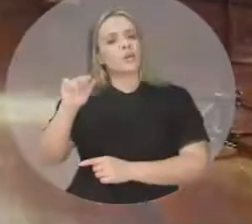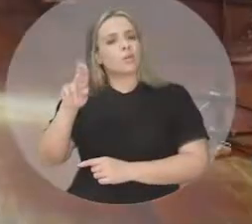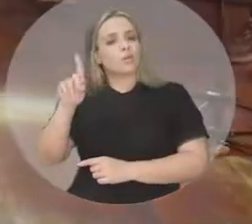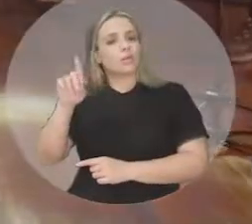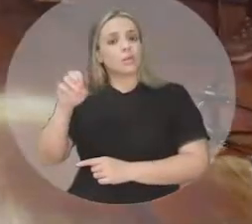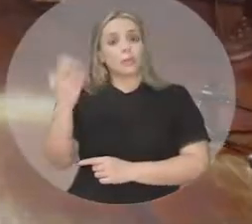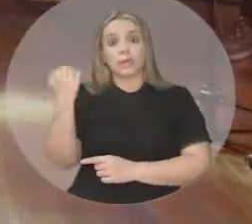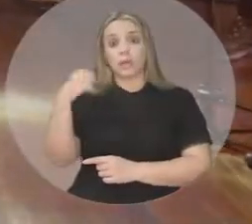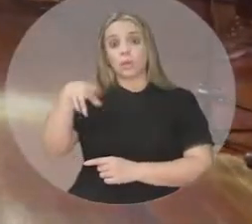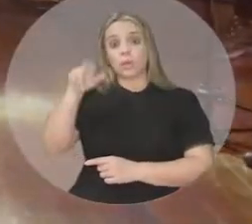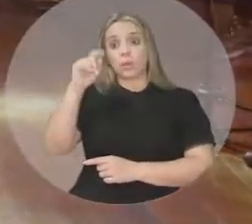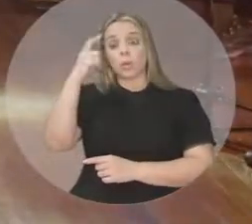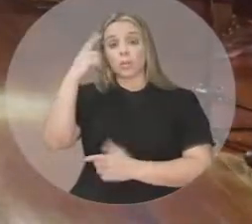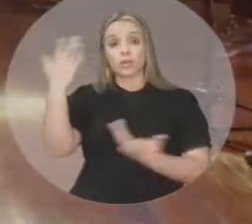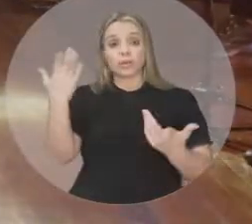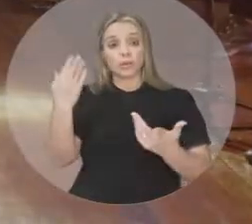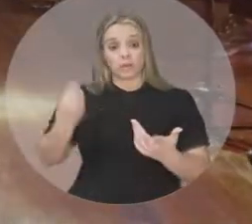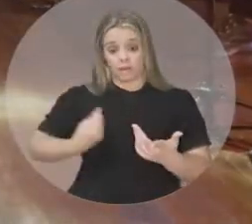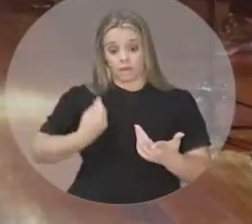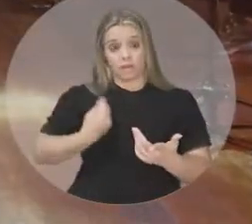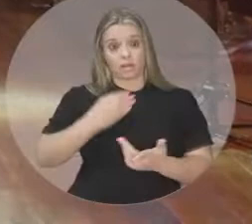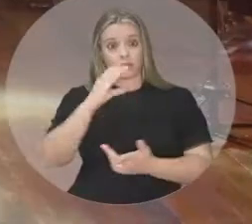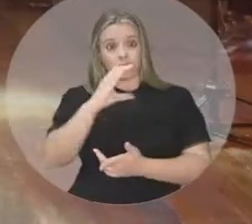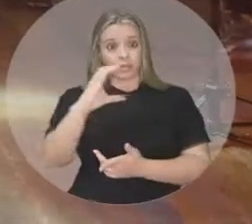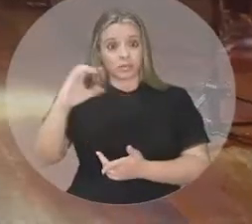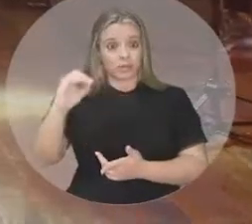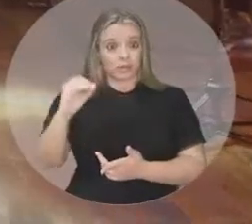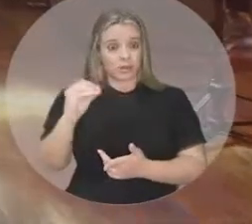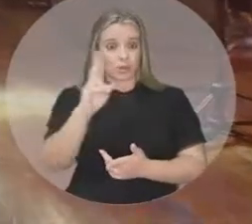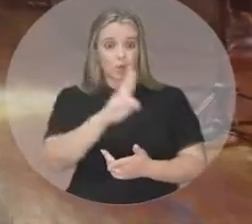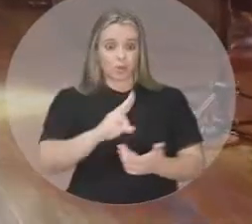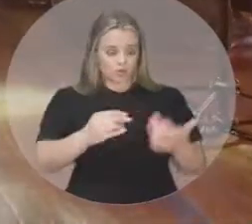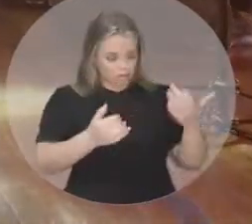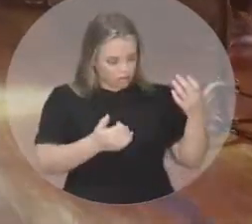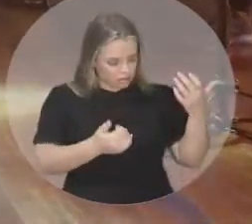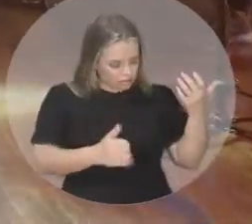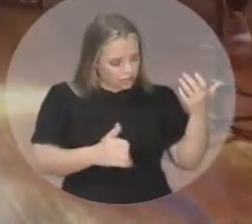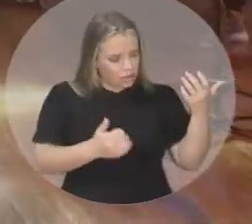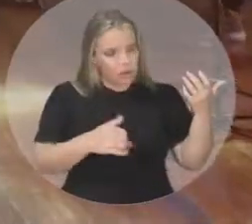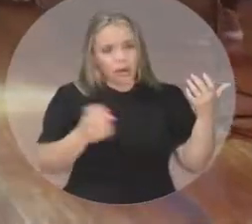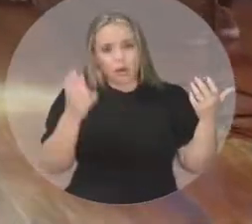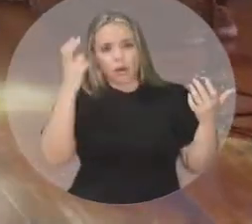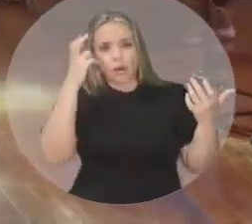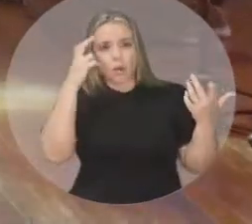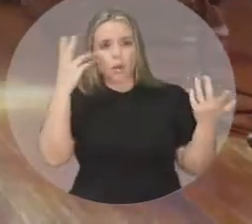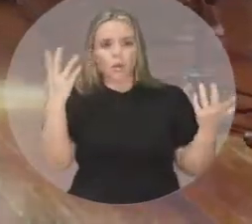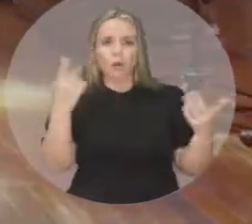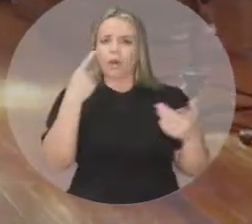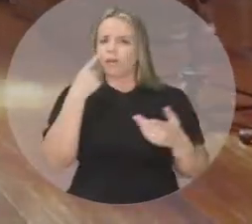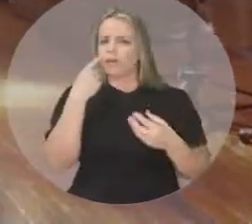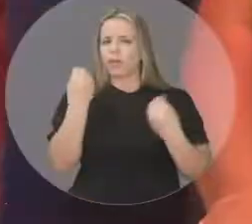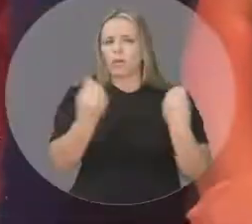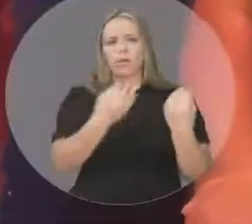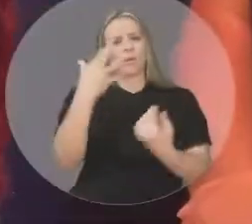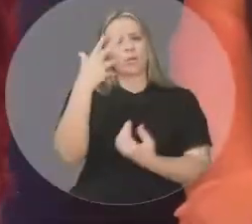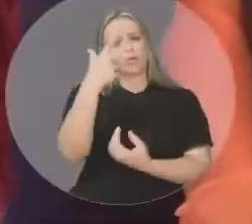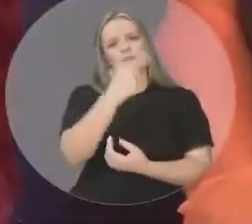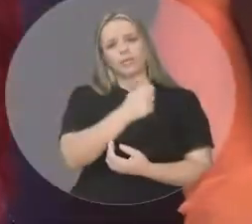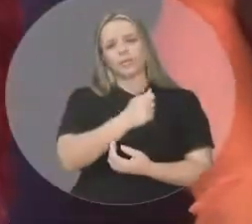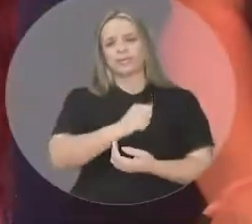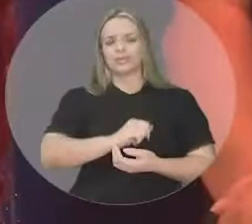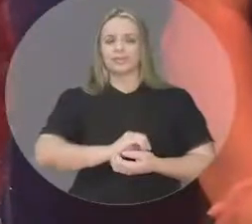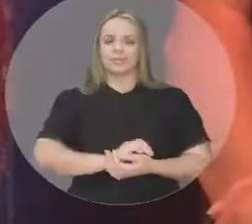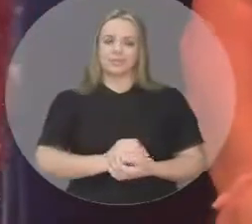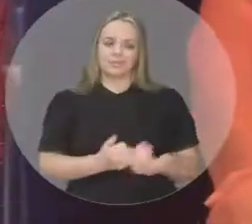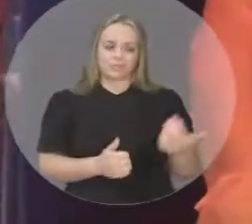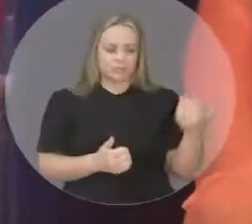sou aqui da região sul, né? Tem várias pessoas de várias regiões, até de Vazia Grande, que participam do grupo. A gente sabe que o